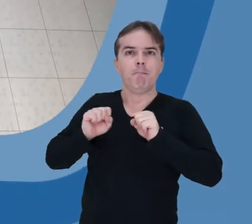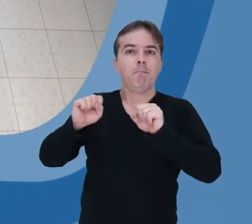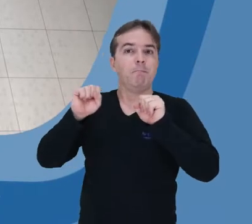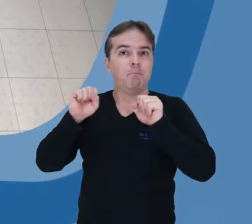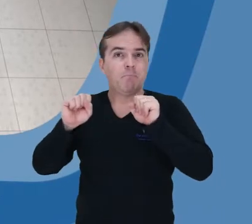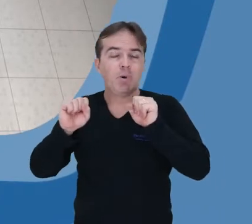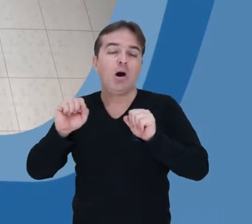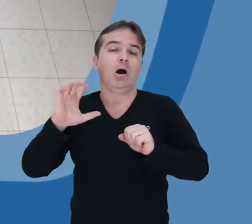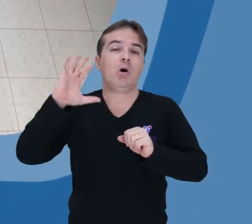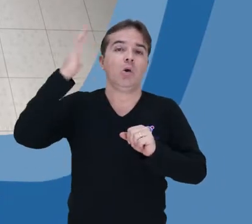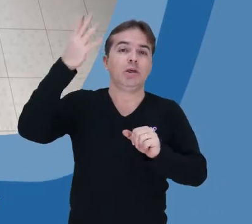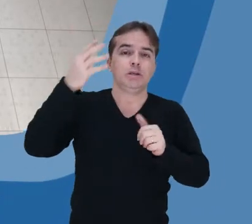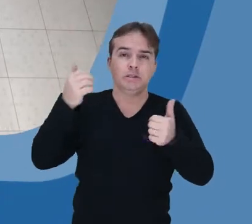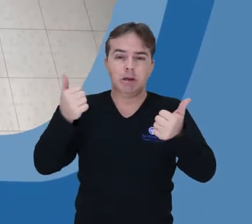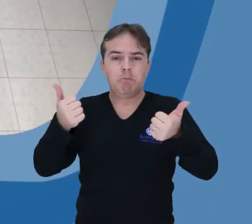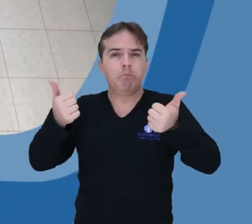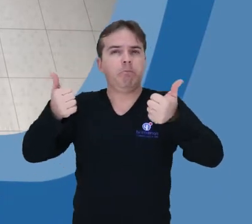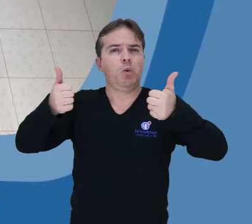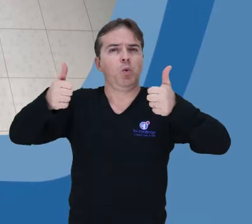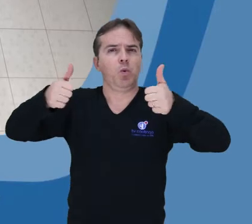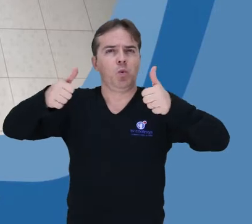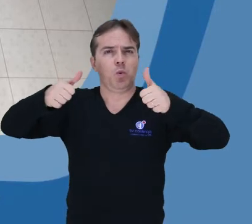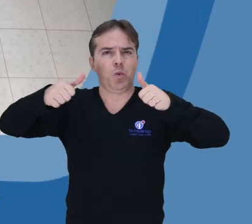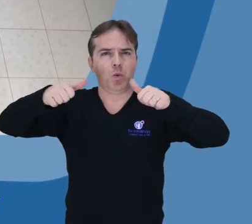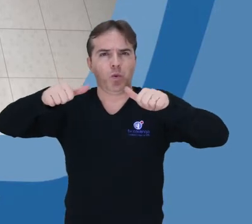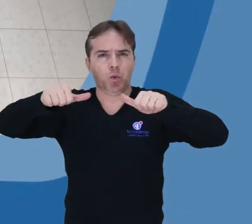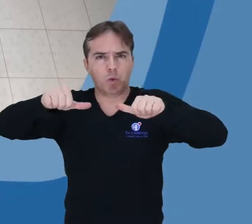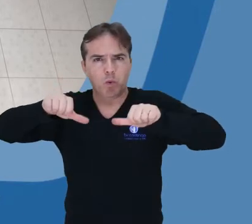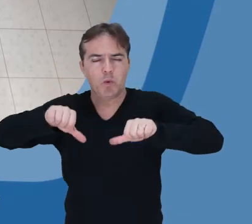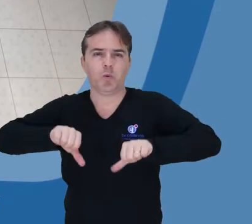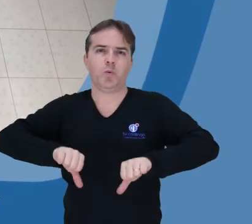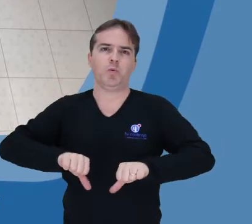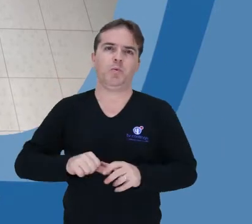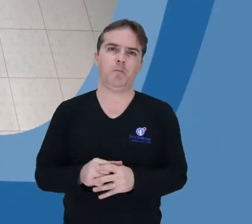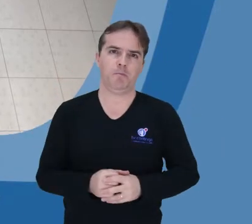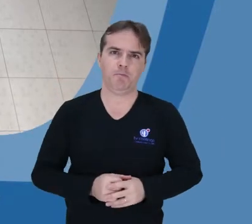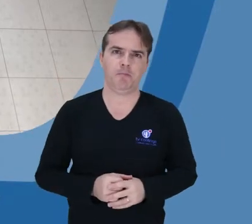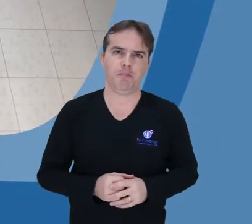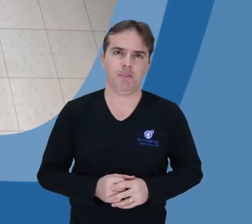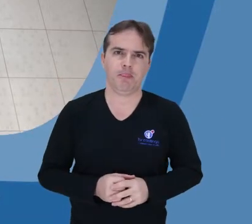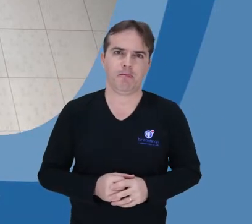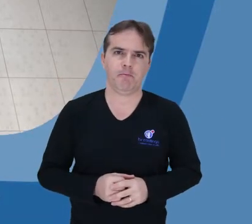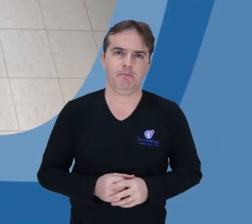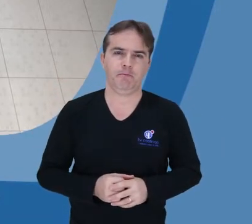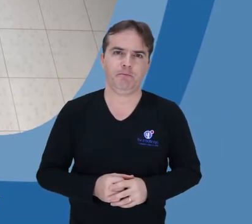diferente das primeiras variantes ou da primeira variante de infecção pela pandemia, elas têm uma maior